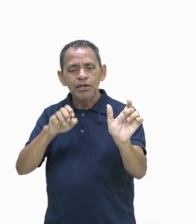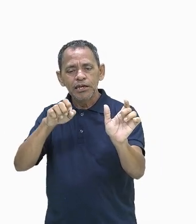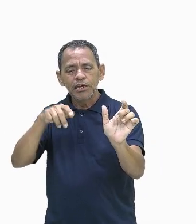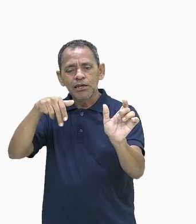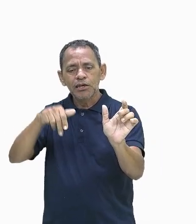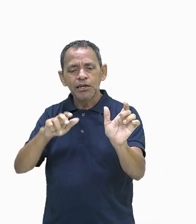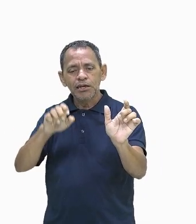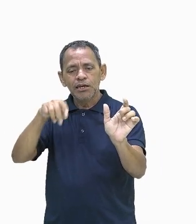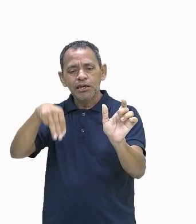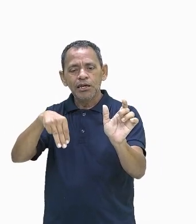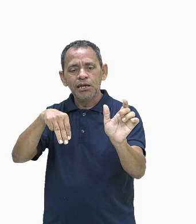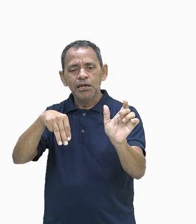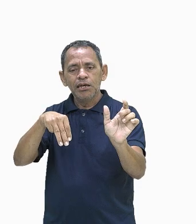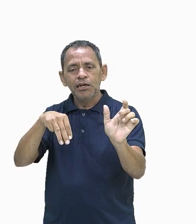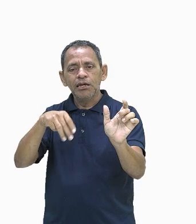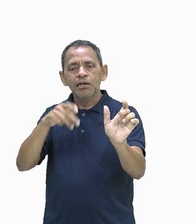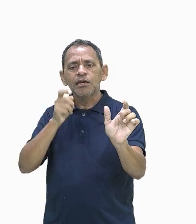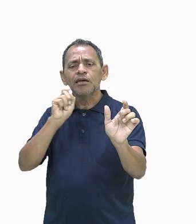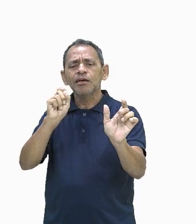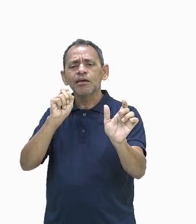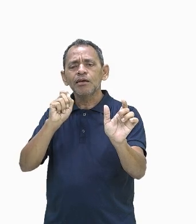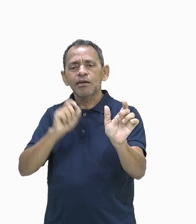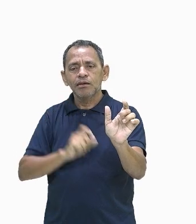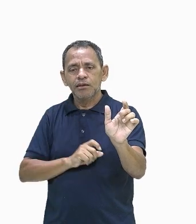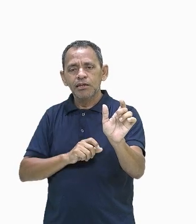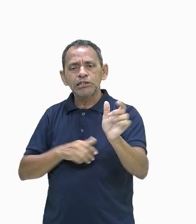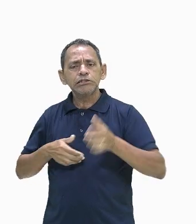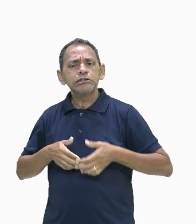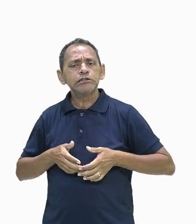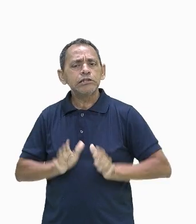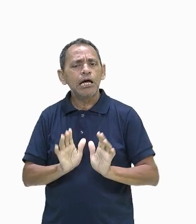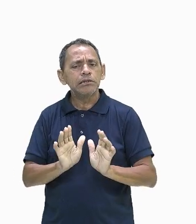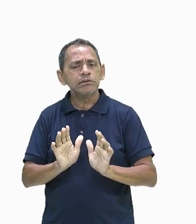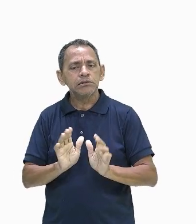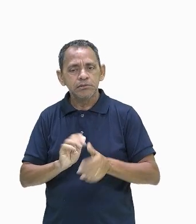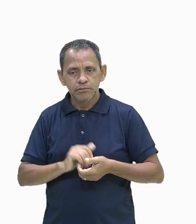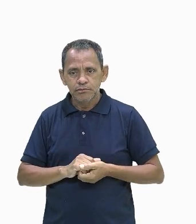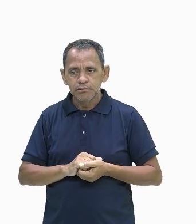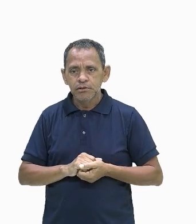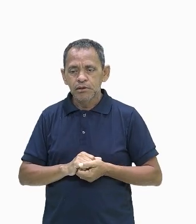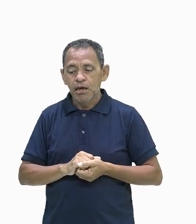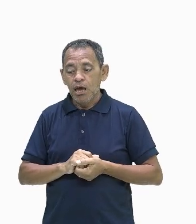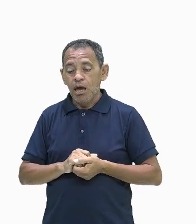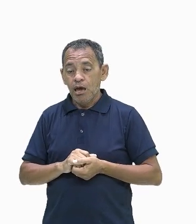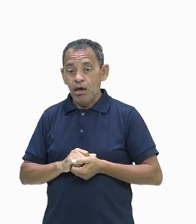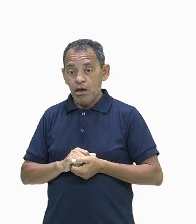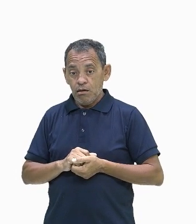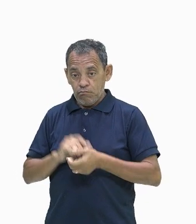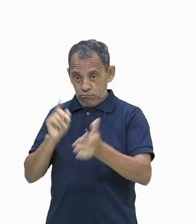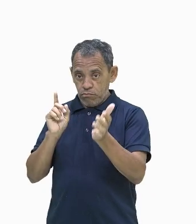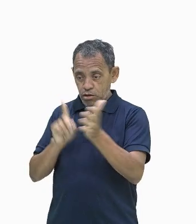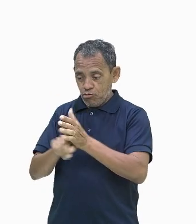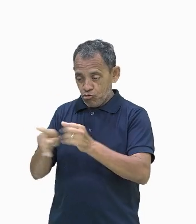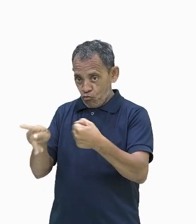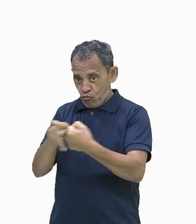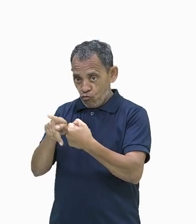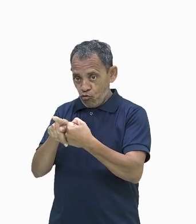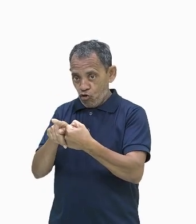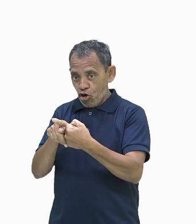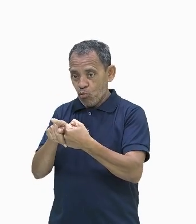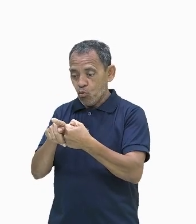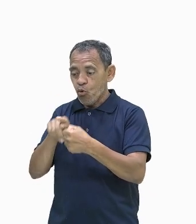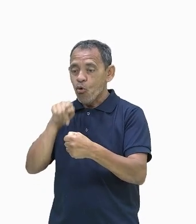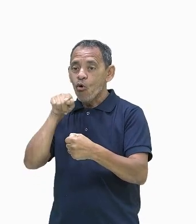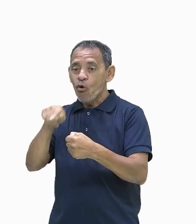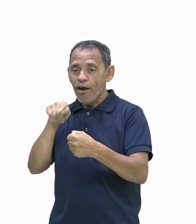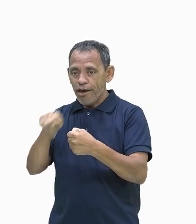né? Então, no caso aí do nosso exemplo, quem é que nascem, não é? Então, de acordo com essa oração e respondendo a